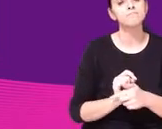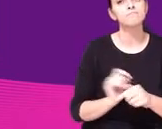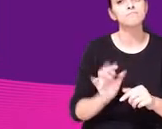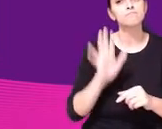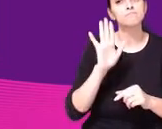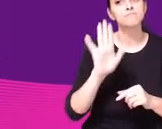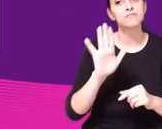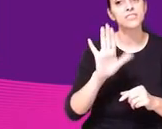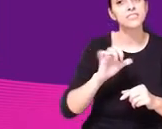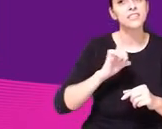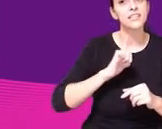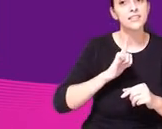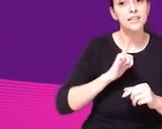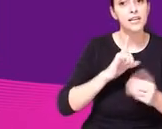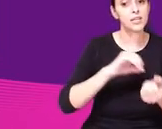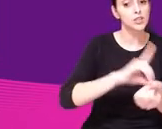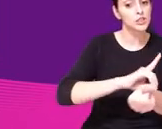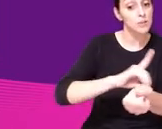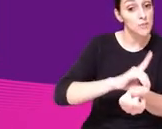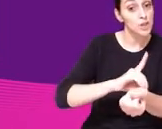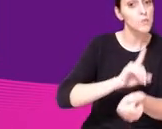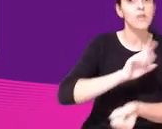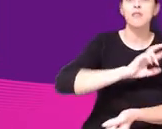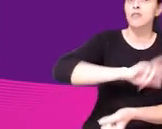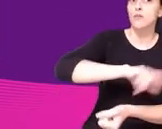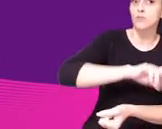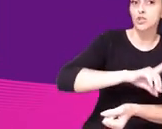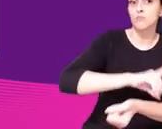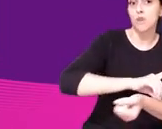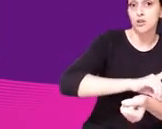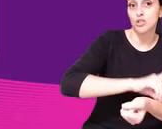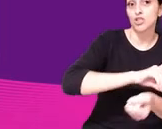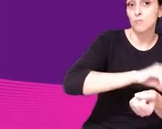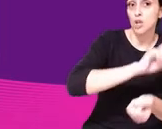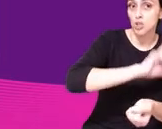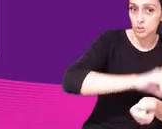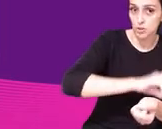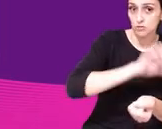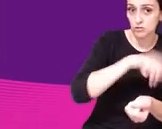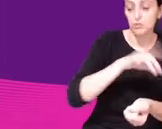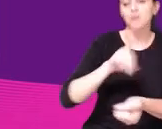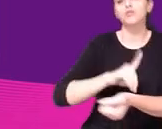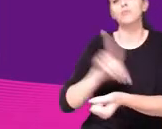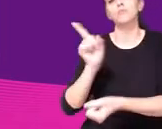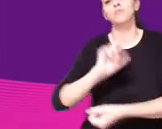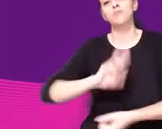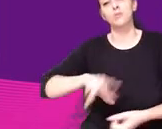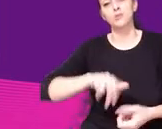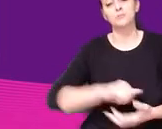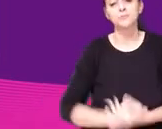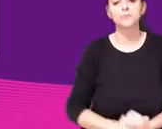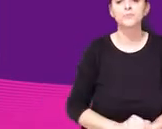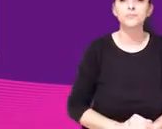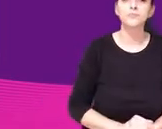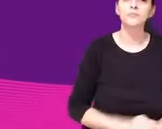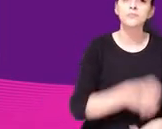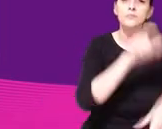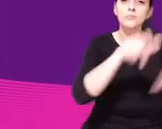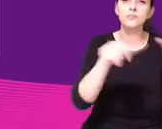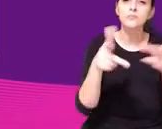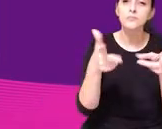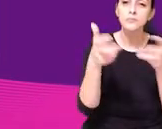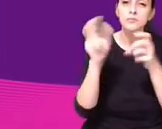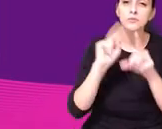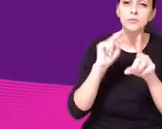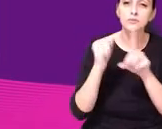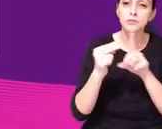e isso em diabéticos e em não diabéticos. Então, essas perspectivas, né, isso que nós estamos vendo aqui, mostra que nós estamos no